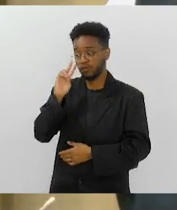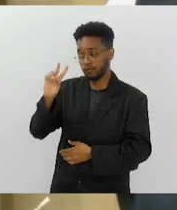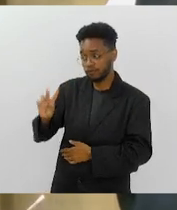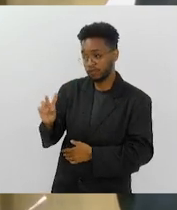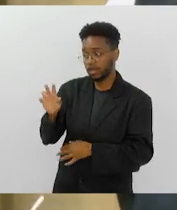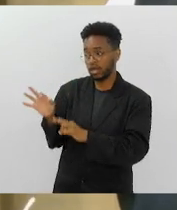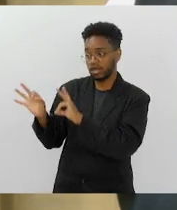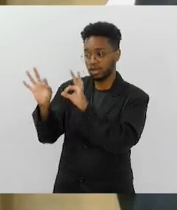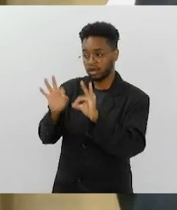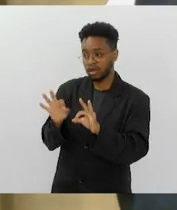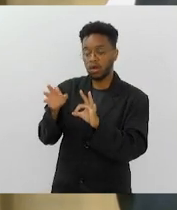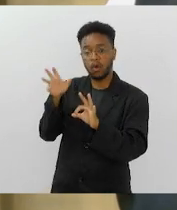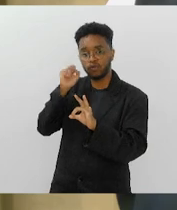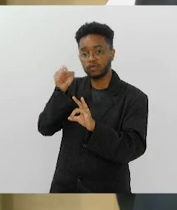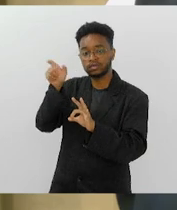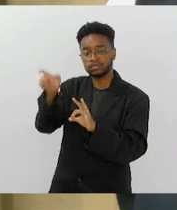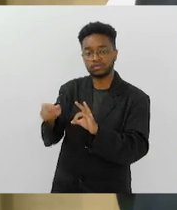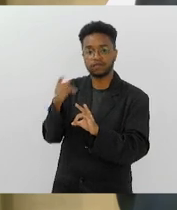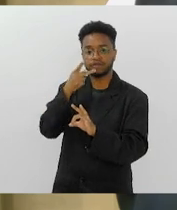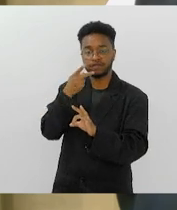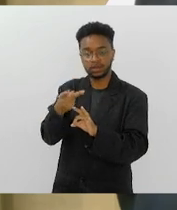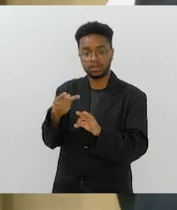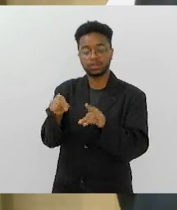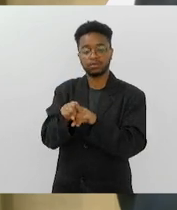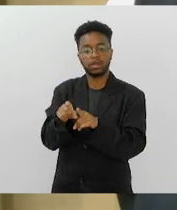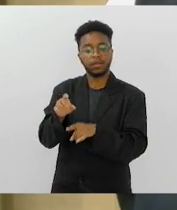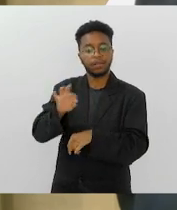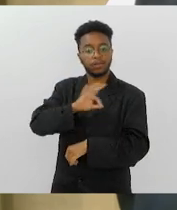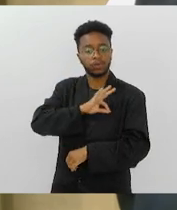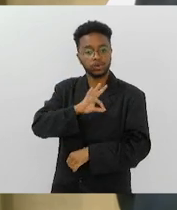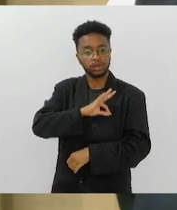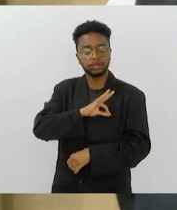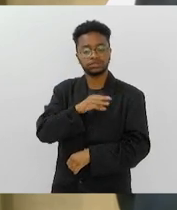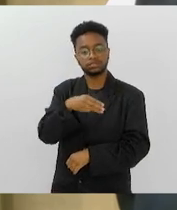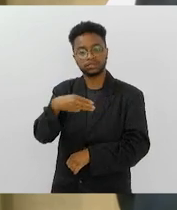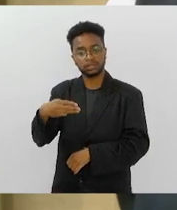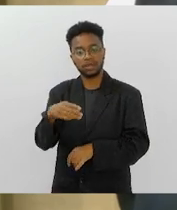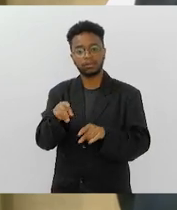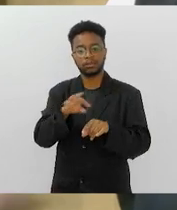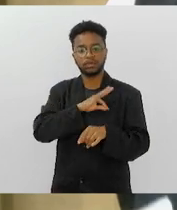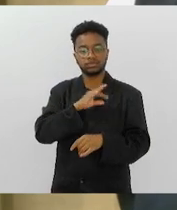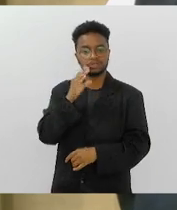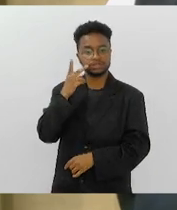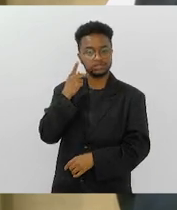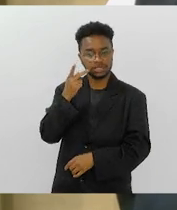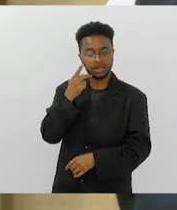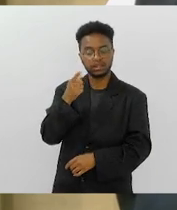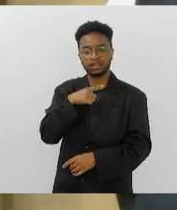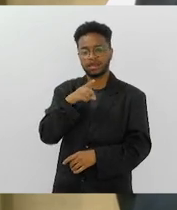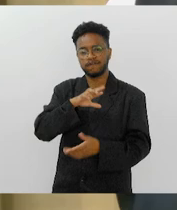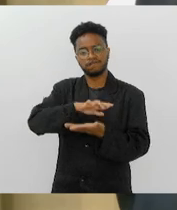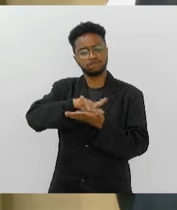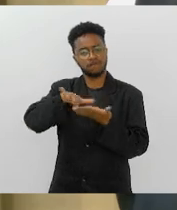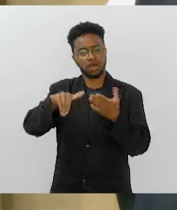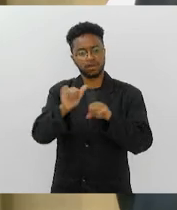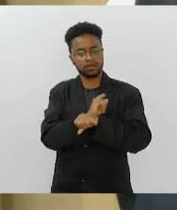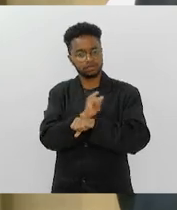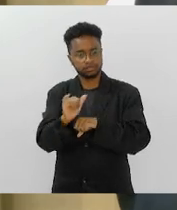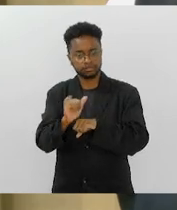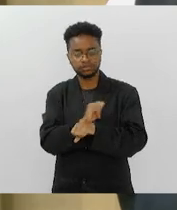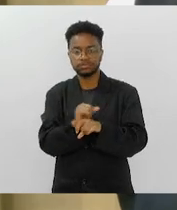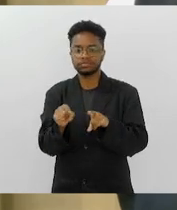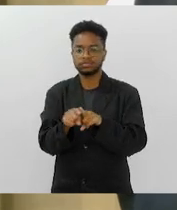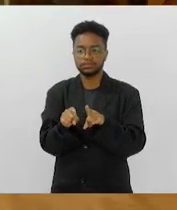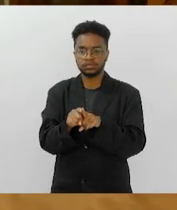o que a Polícia Militar do Ceará tem utilizado, né? A Polícia Comunitária, a Polícia de Proximidade, com as suas mais diversas técnicas e